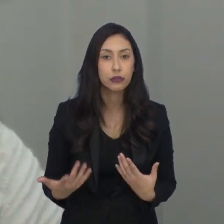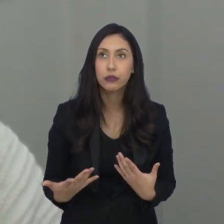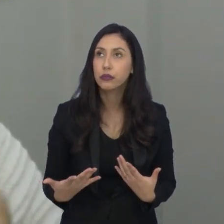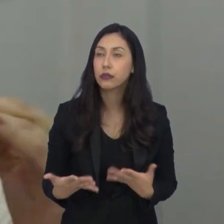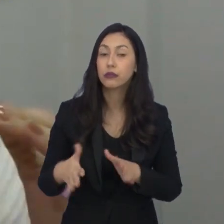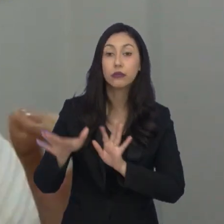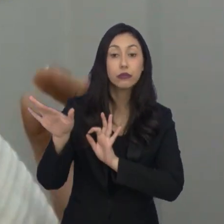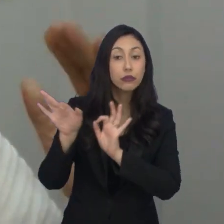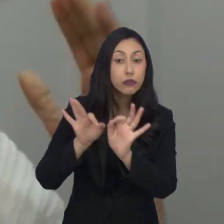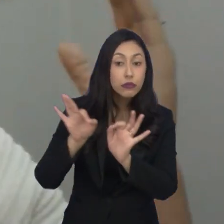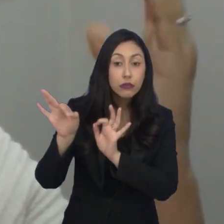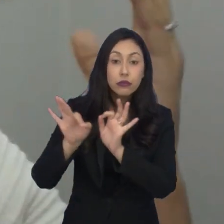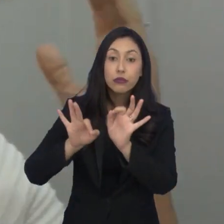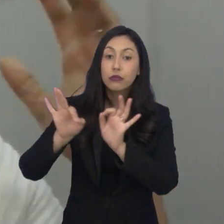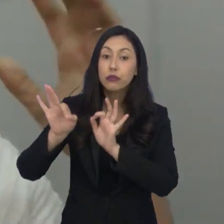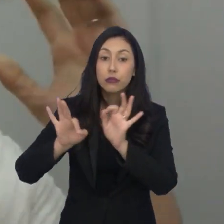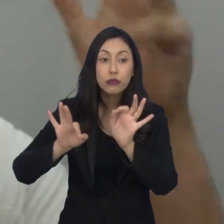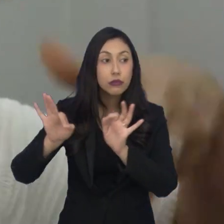instalação